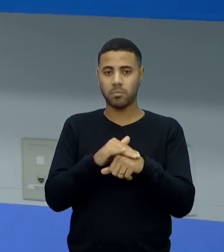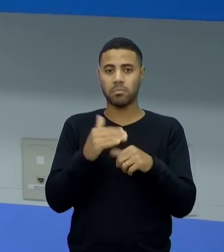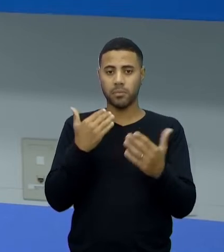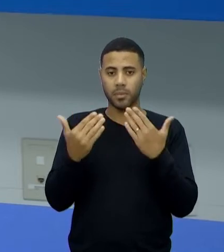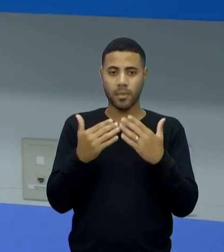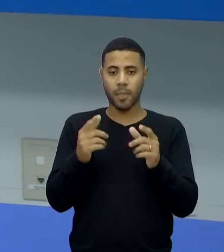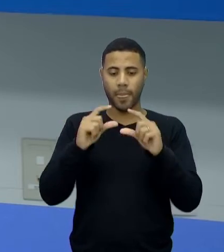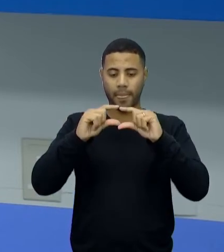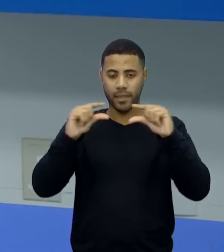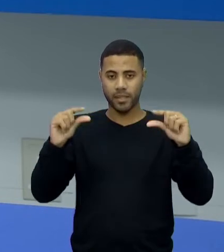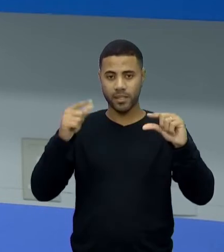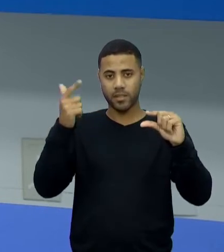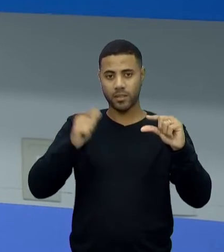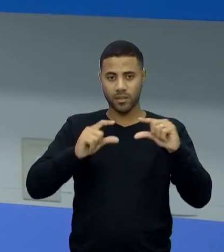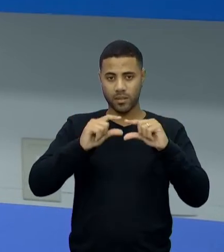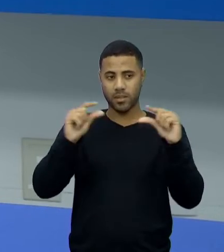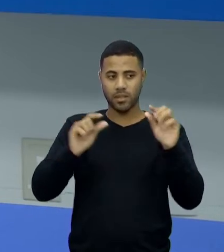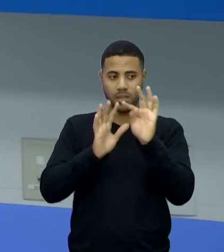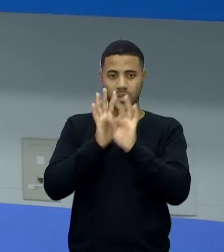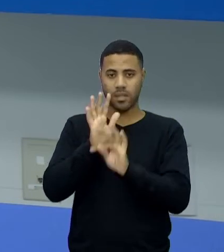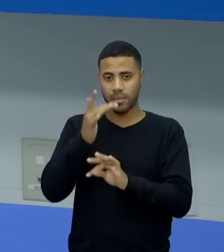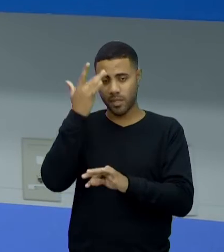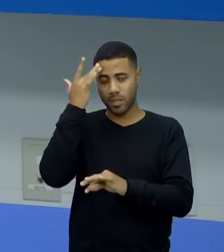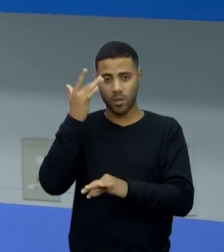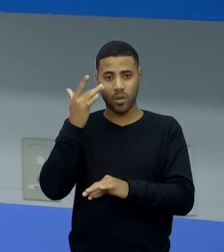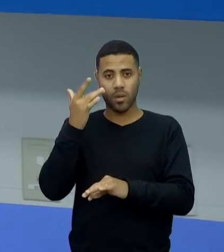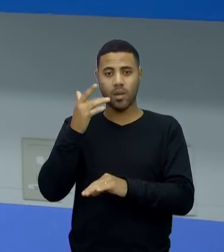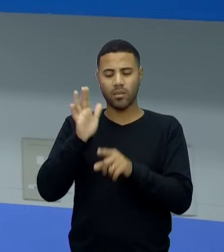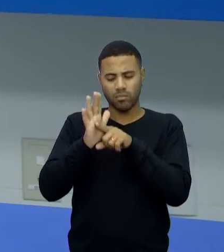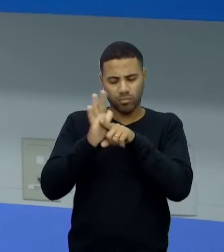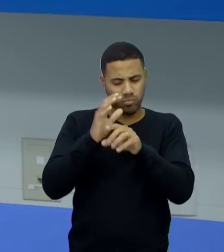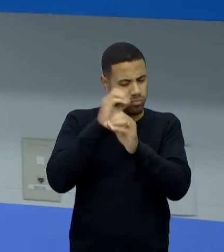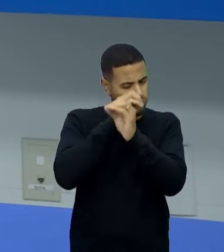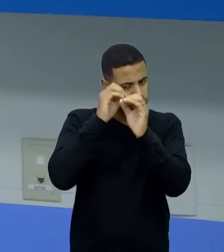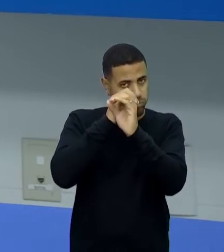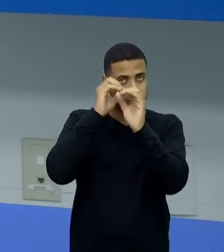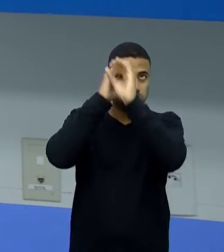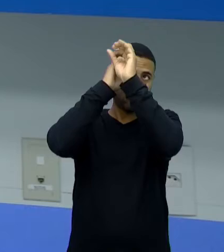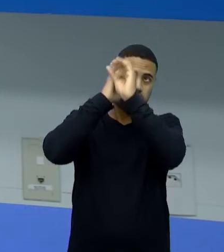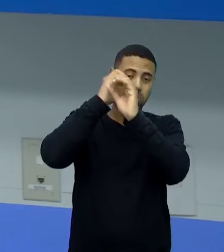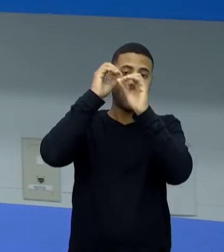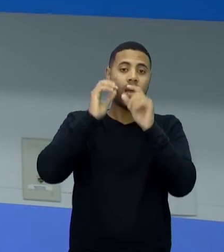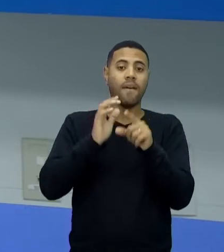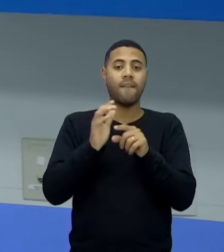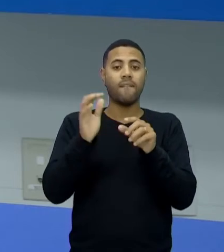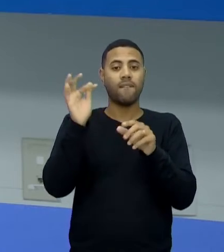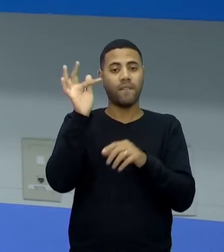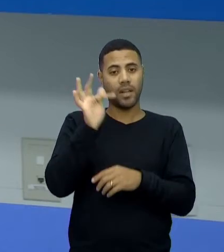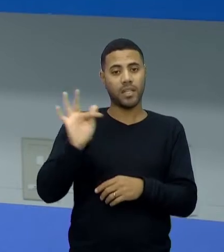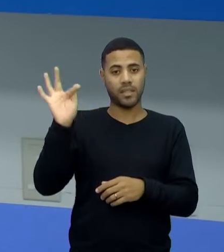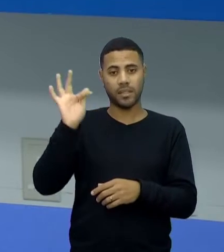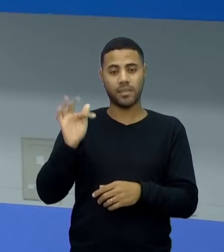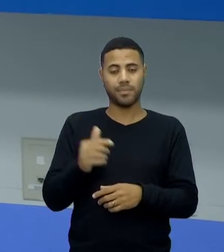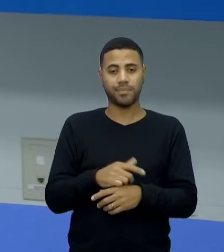trouxe um trechinho né de um antropólogo francês chamado Claude levr eh